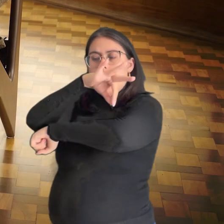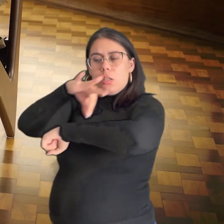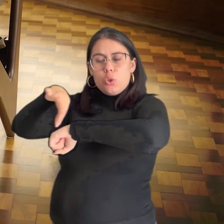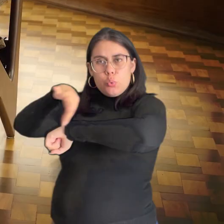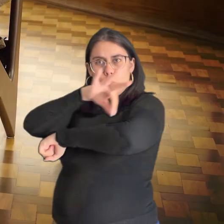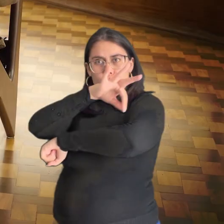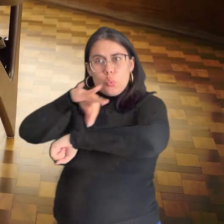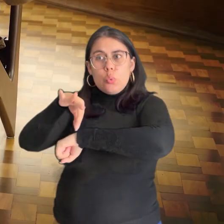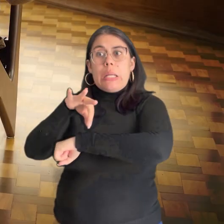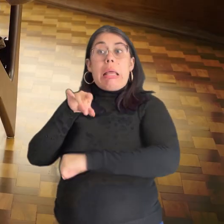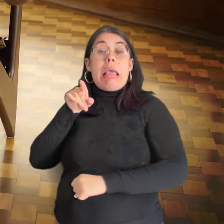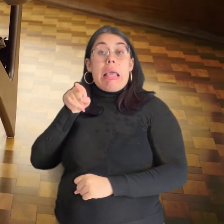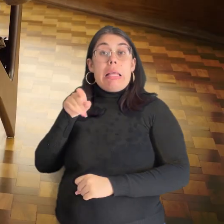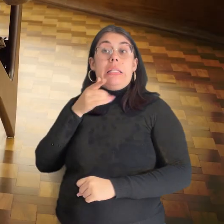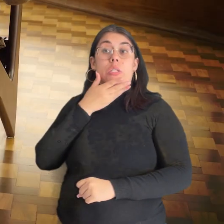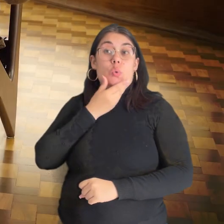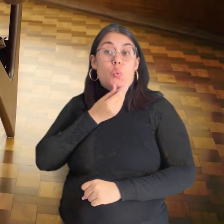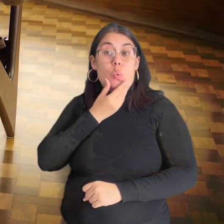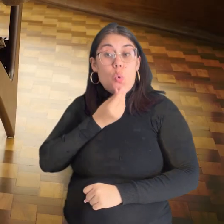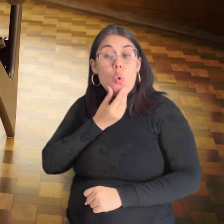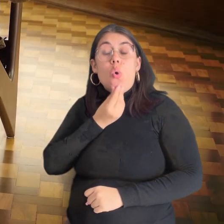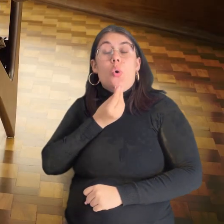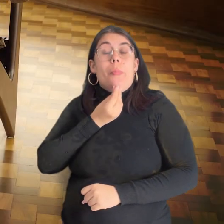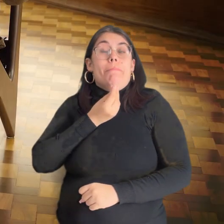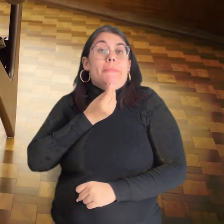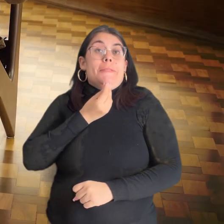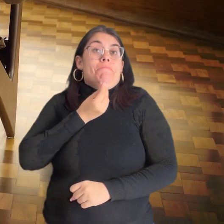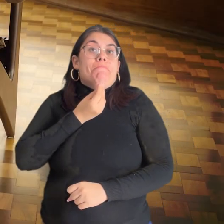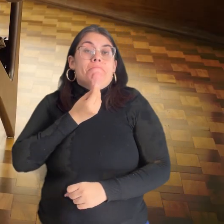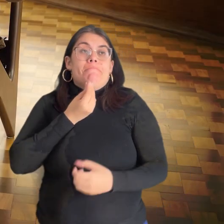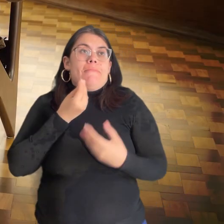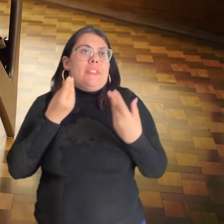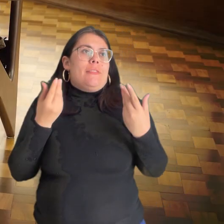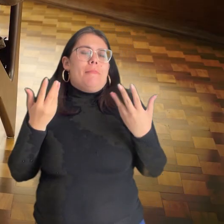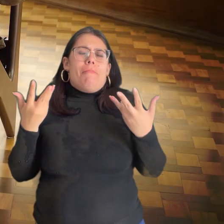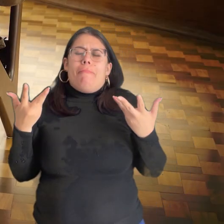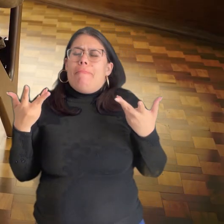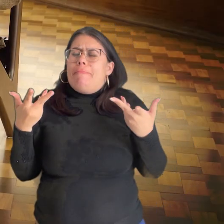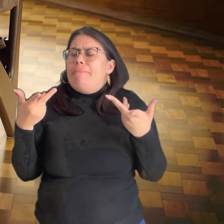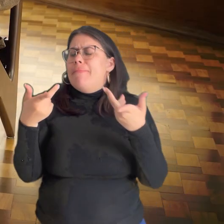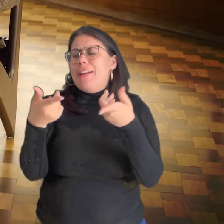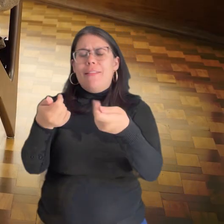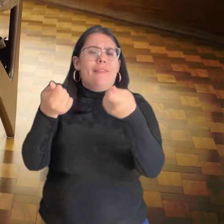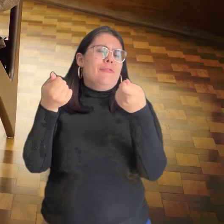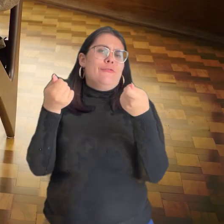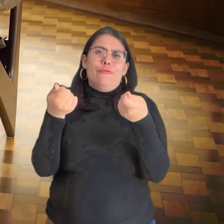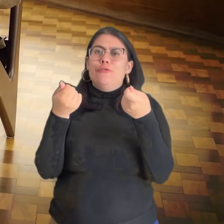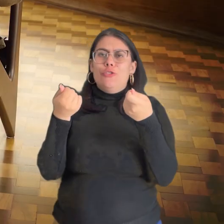arquitetura. E ele realmente é um excepcional